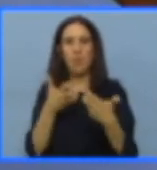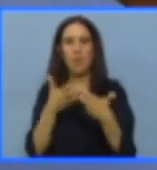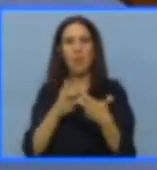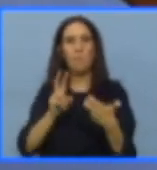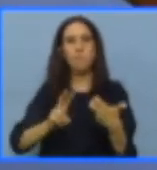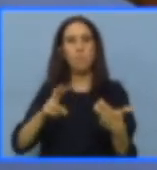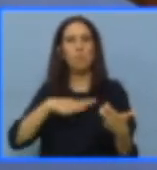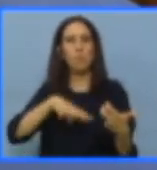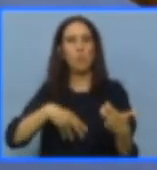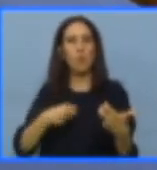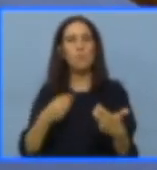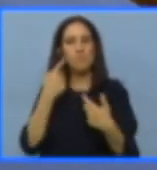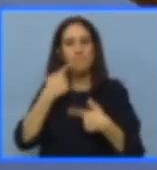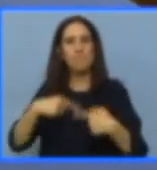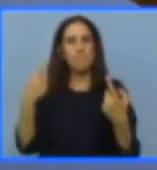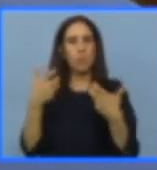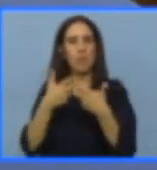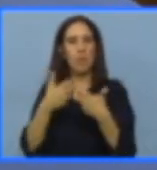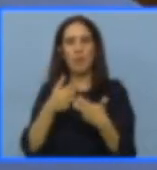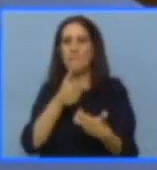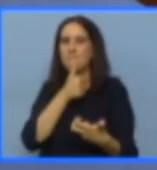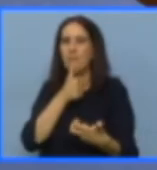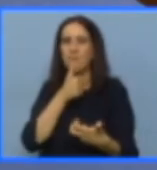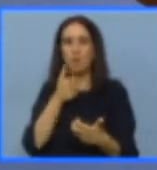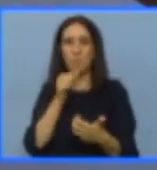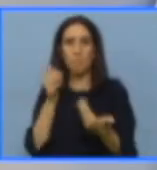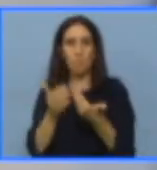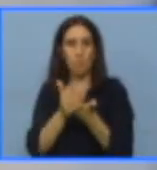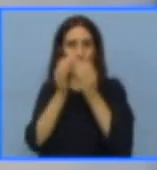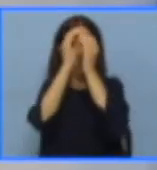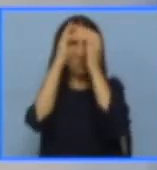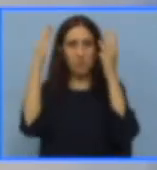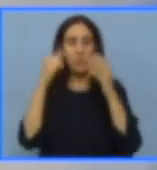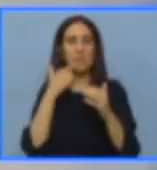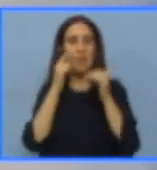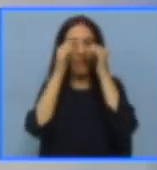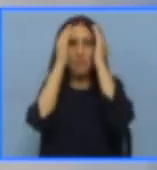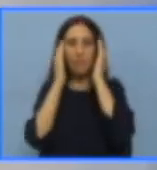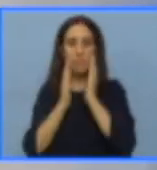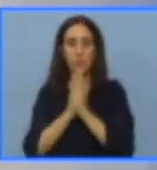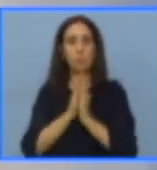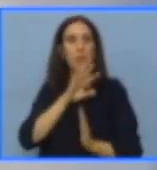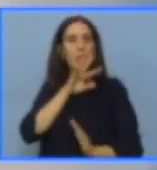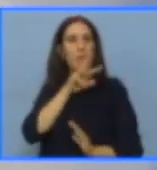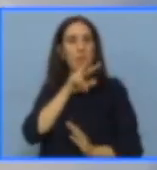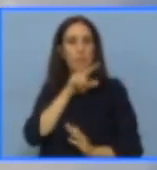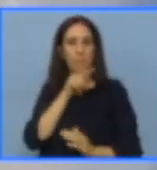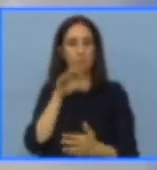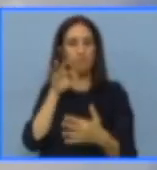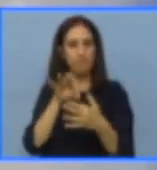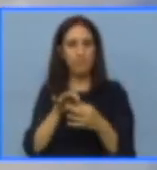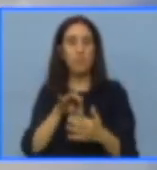aludir à violência da guerra e ao conceito da morte, não é? Quer dizer, a Virgem enquanto mãe, está ligada